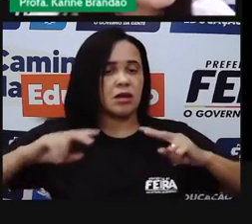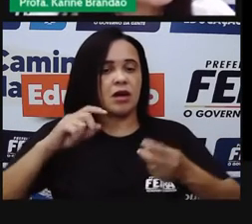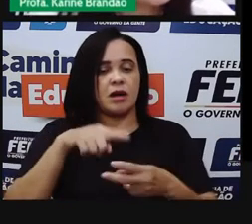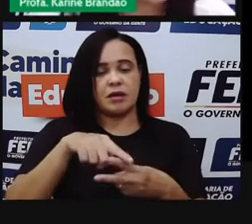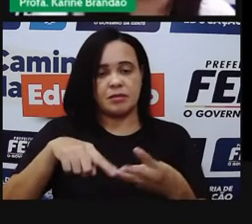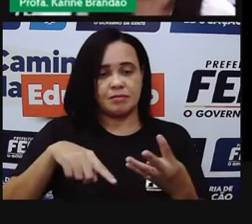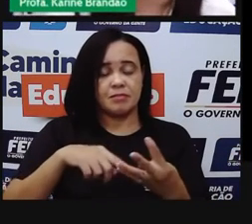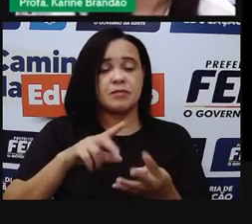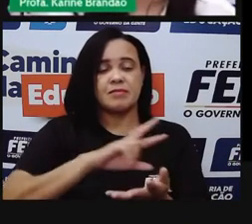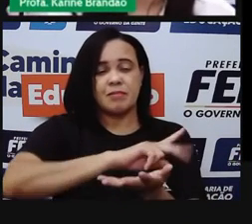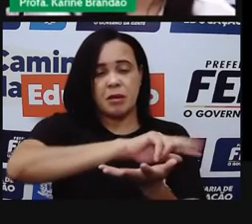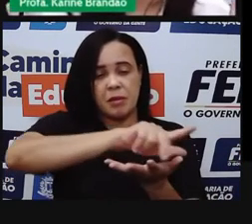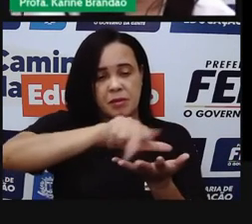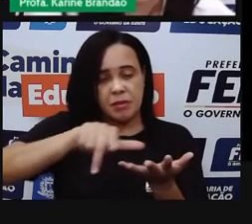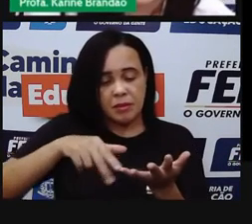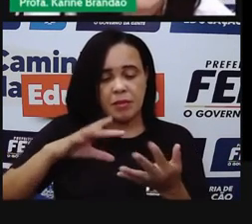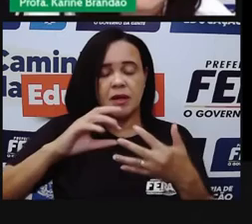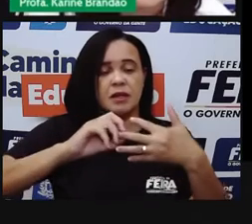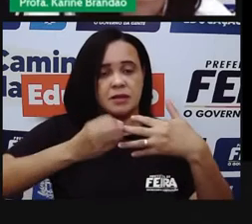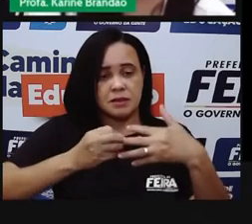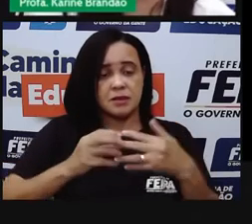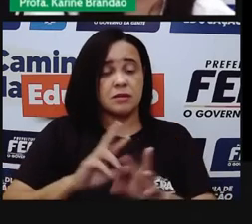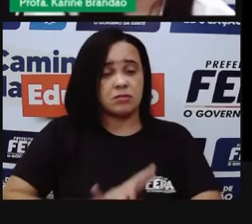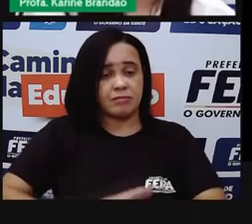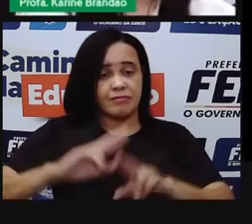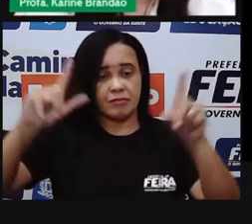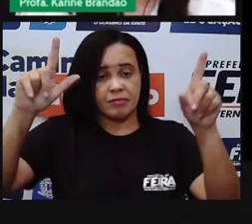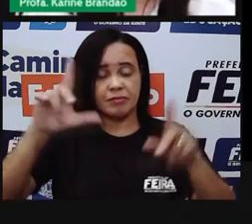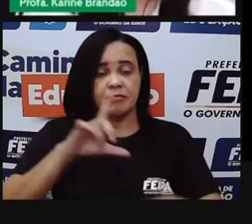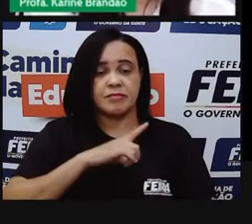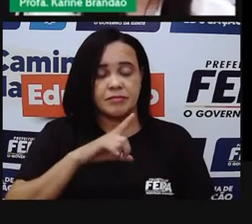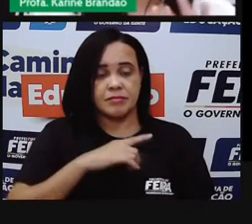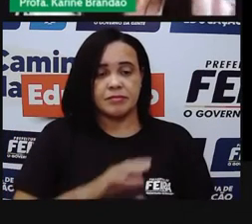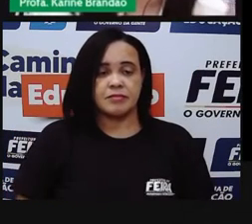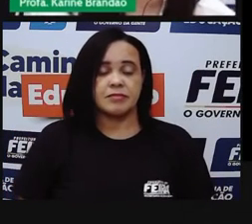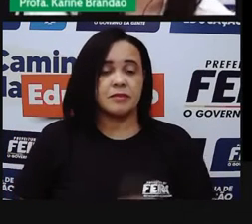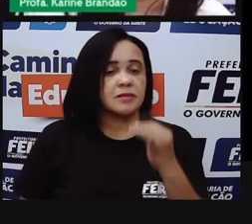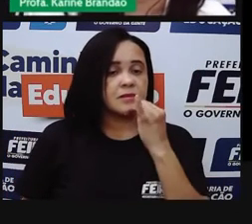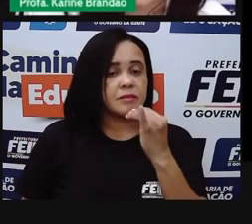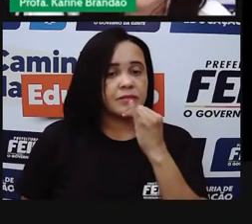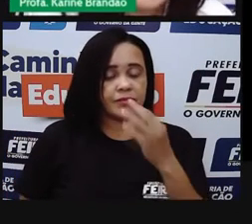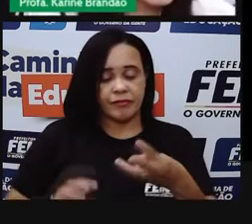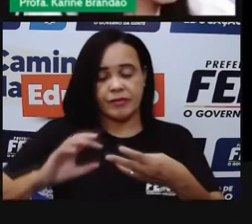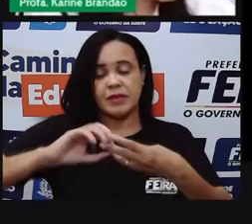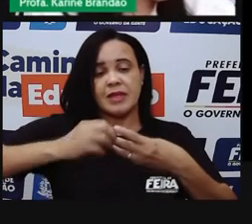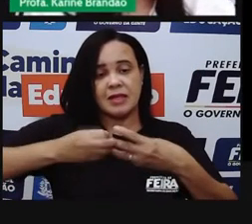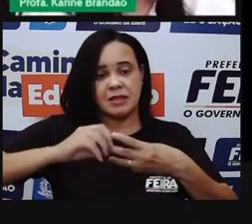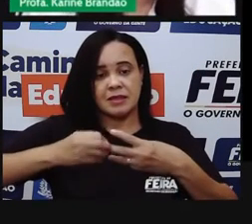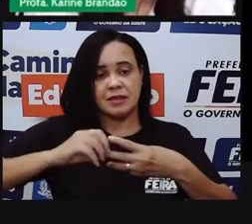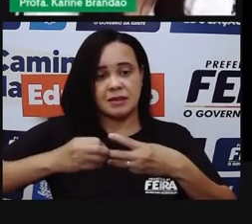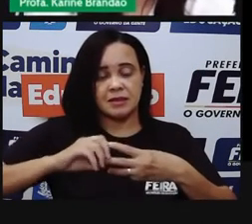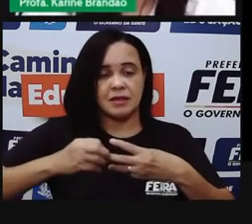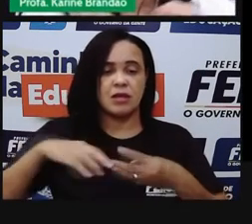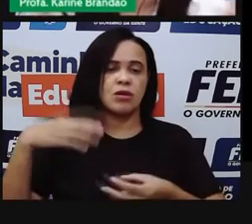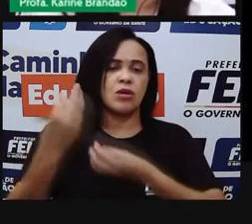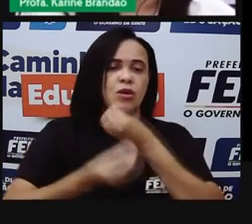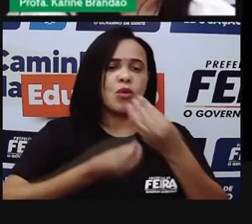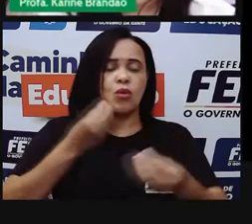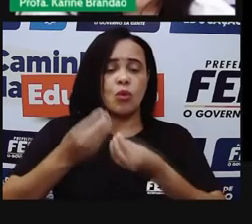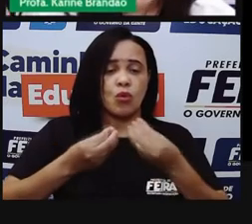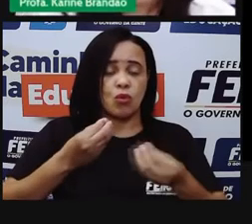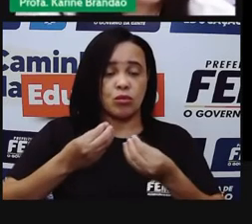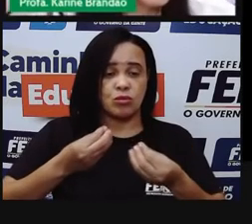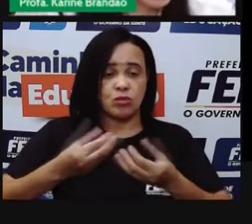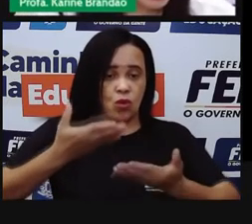células diferentes. Como assim? Opa, células diferentes? Sim. Existem as células somáticas, são as células que formam o nosso